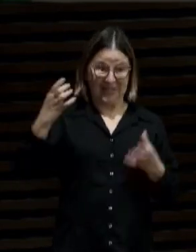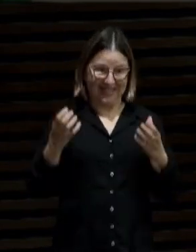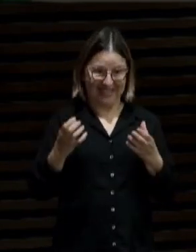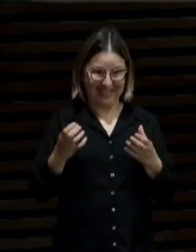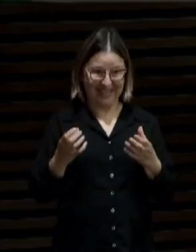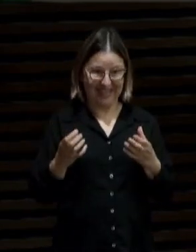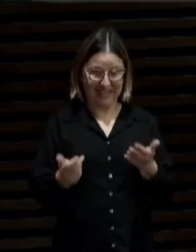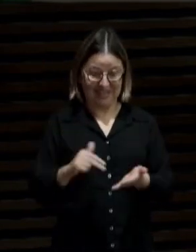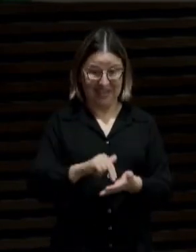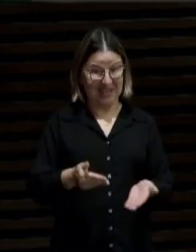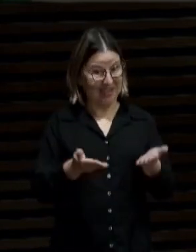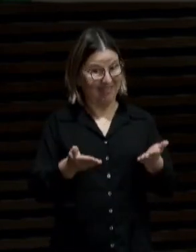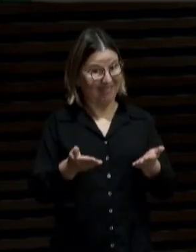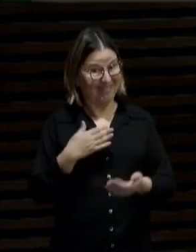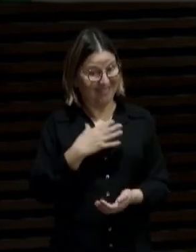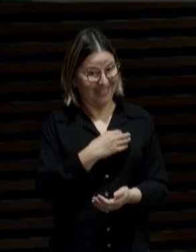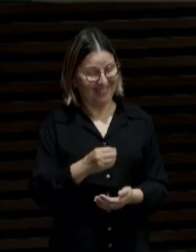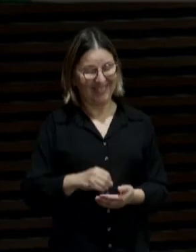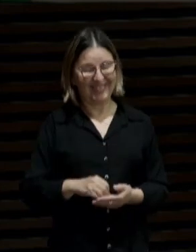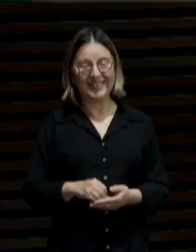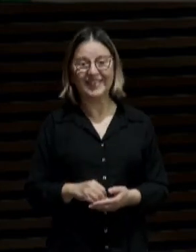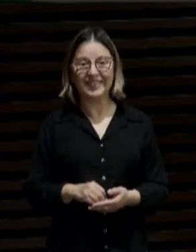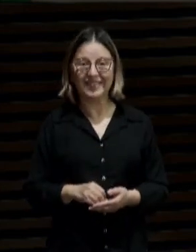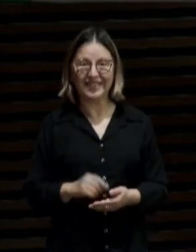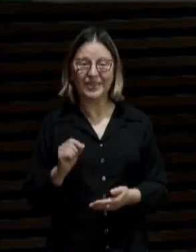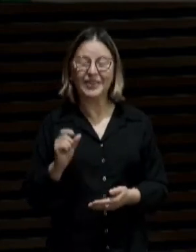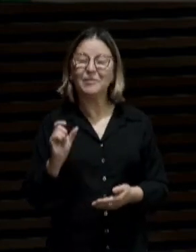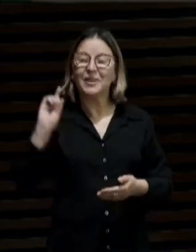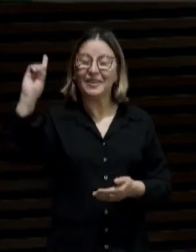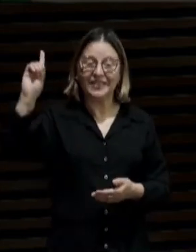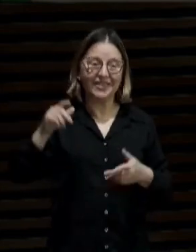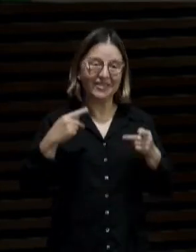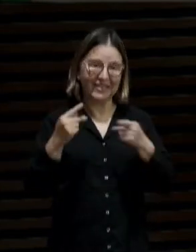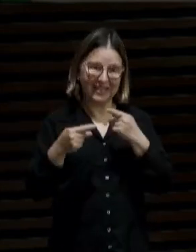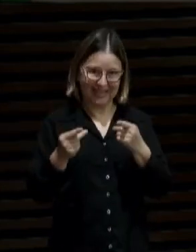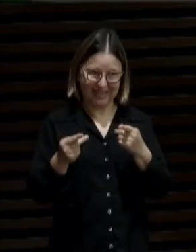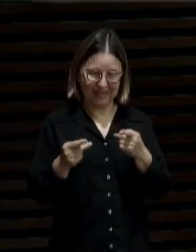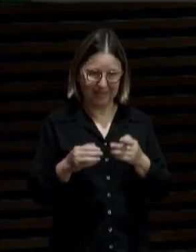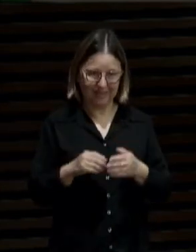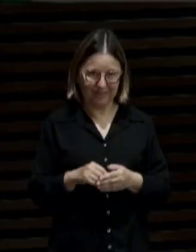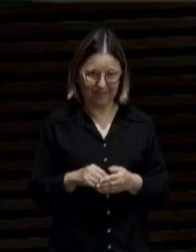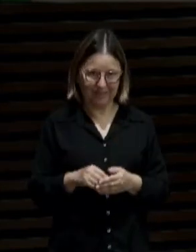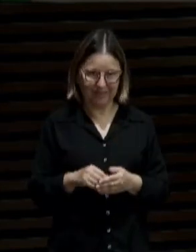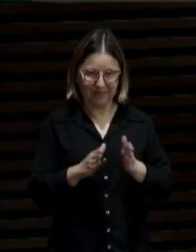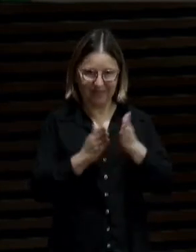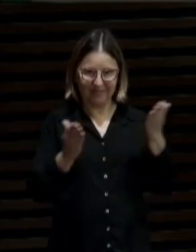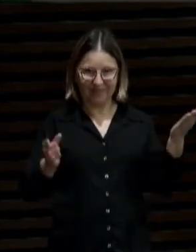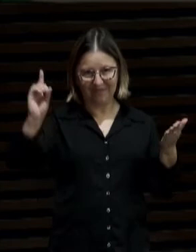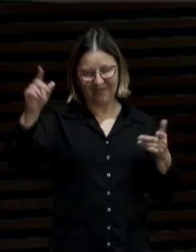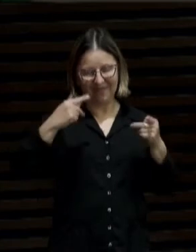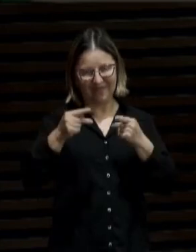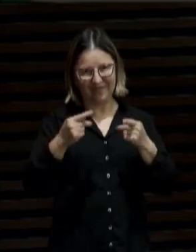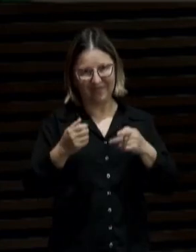E o que a palavra então fala em Romanos 4:3? Pois que diz a Escritura,